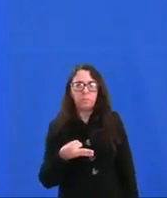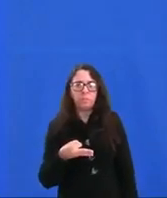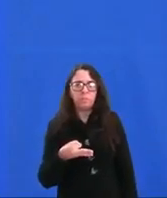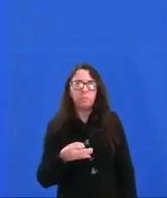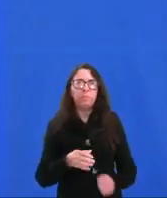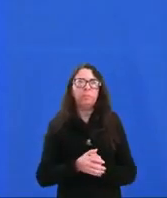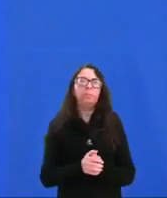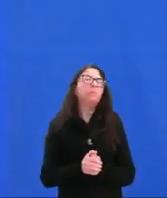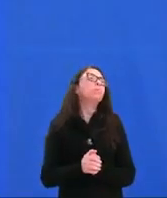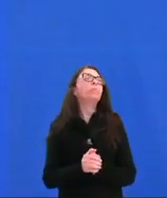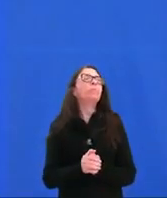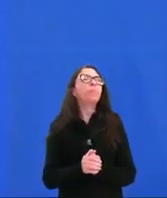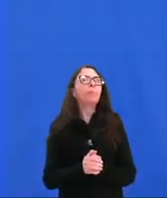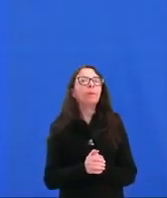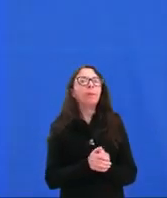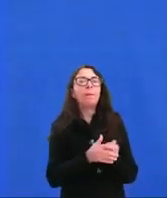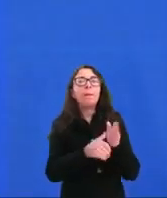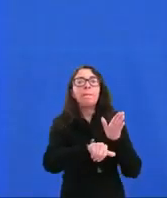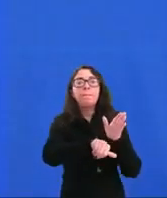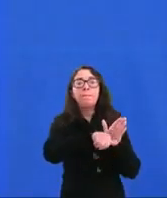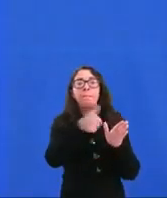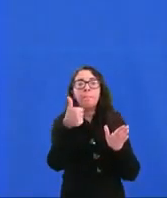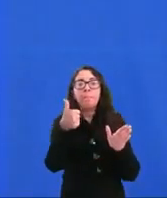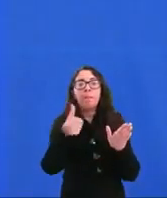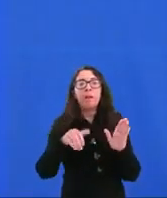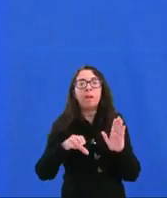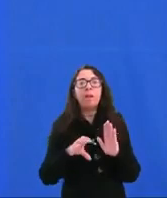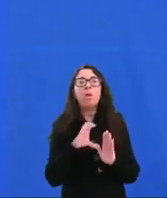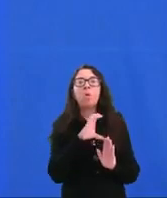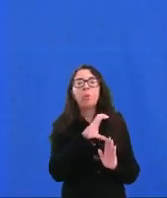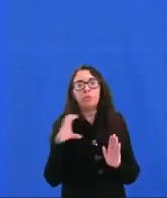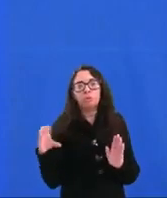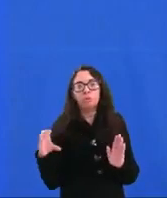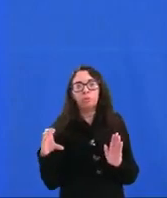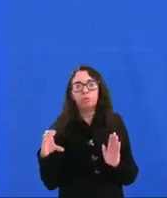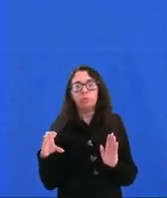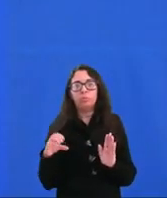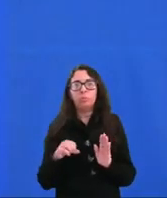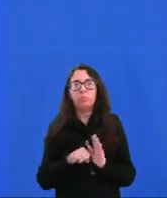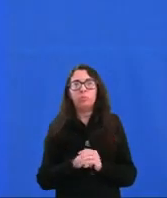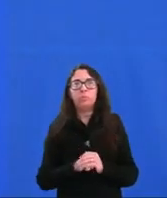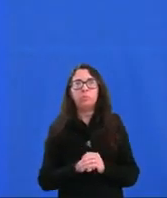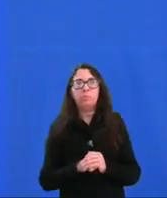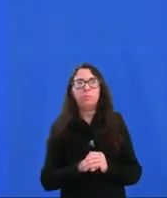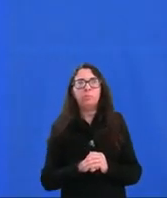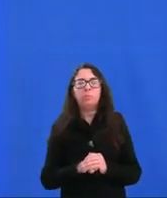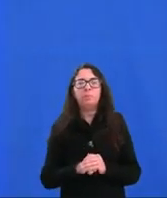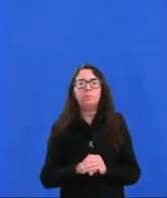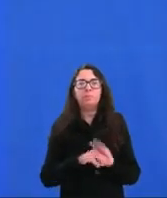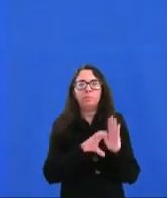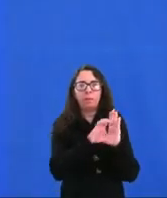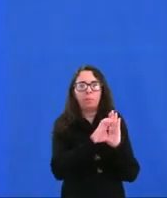1 Coríntios 12, verso 18. Vamos ler aqui 1 Coríntios 12, verso 18.